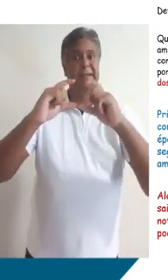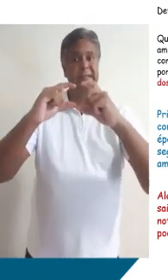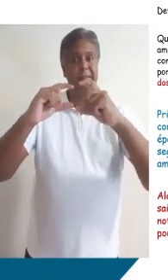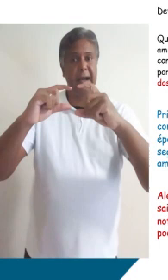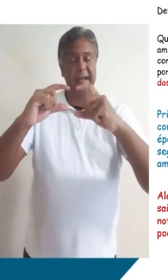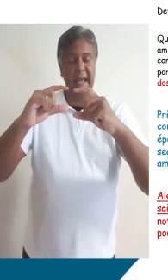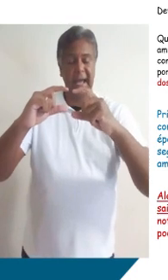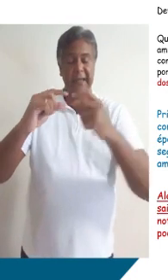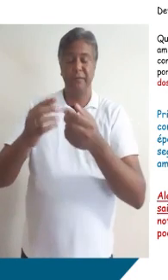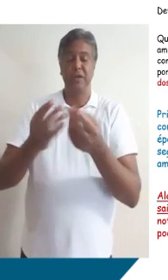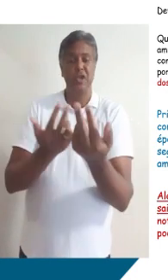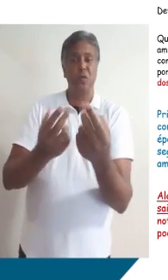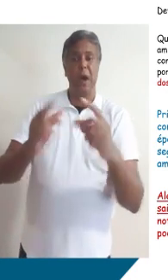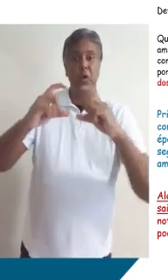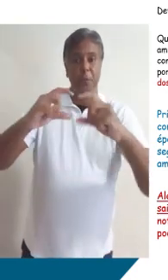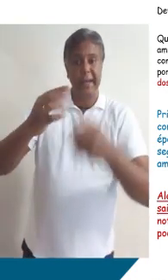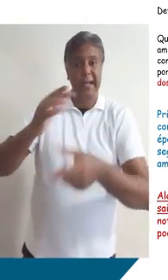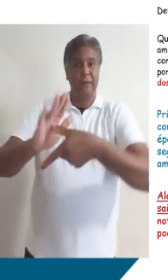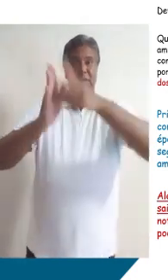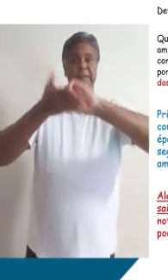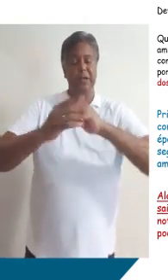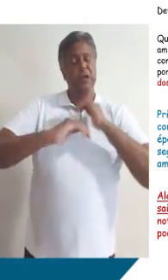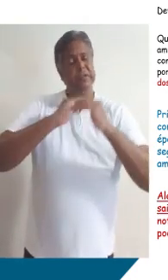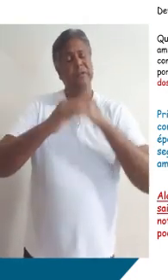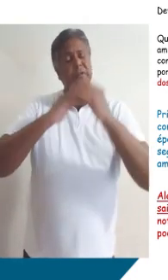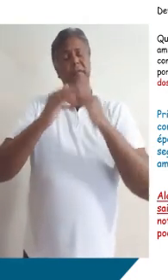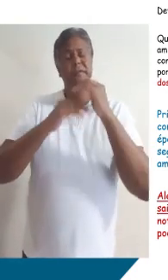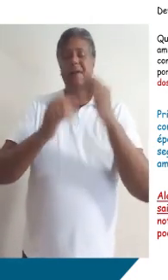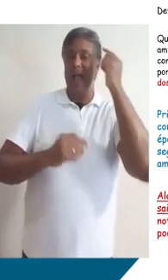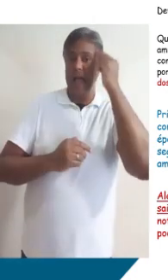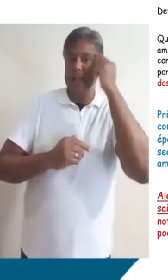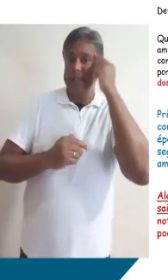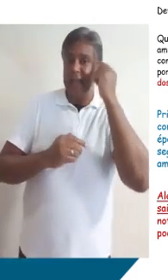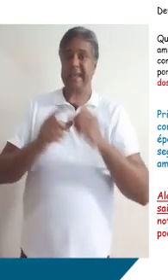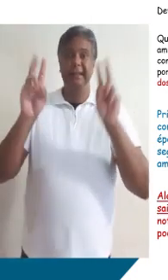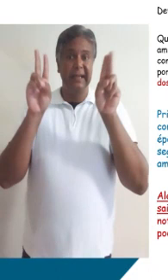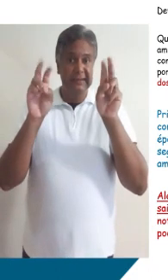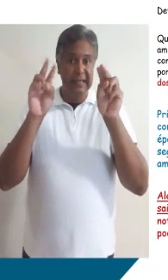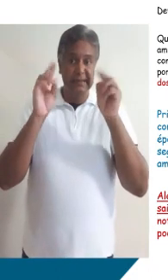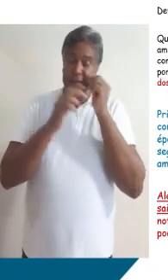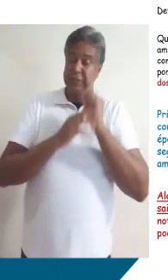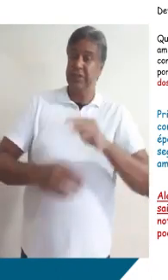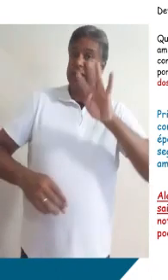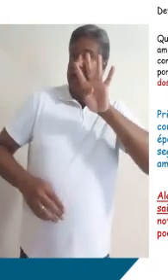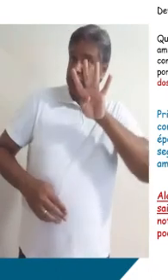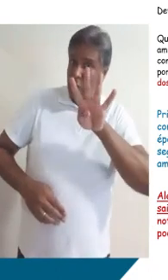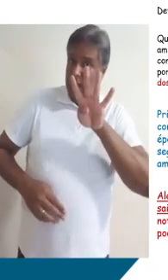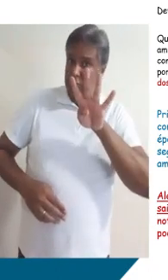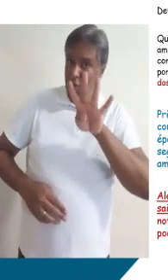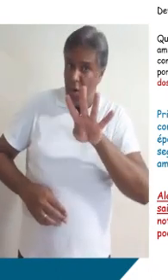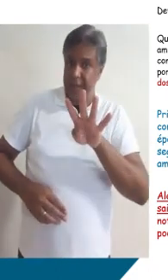aconteceu no parágrafo anterior, a primeira frase é a expressão da ideia que está presente na tese, de que a essa hora às 4